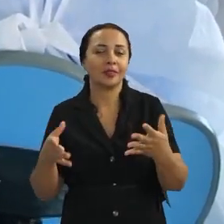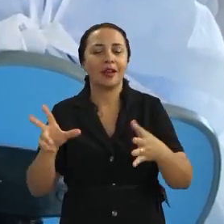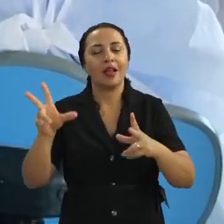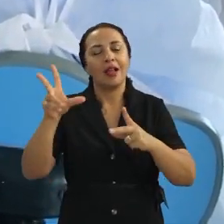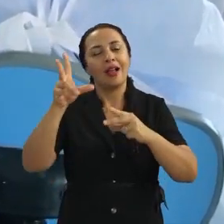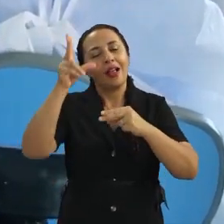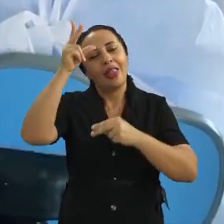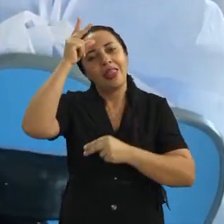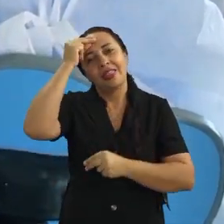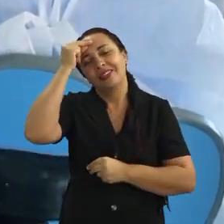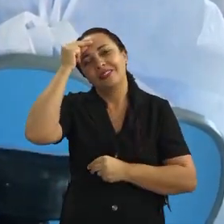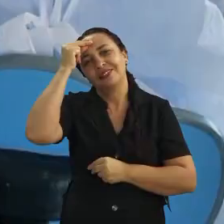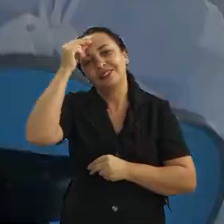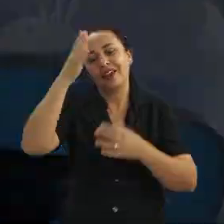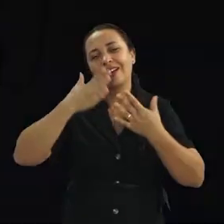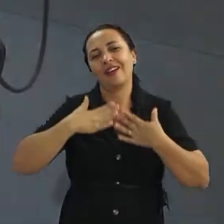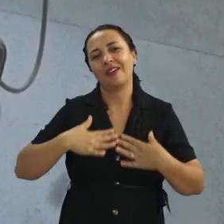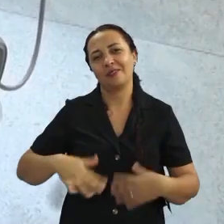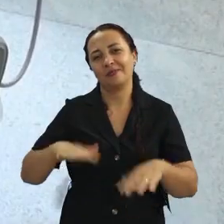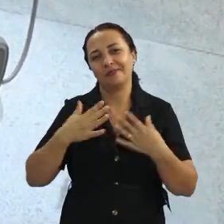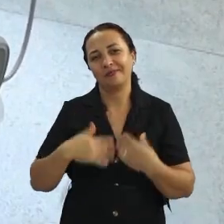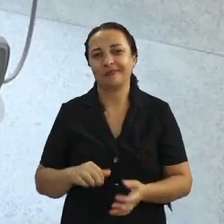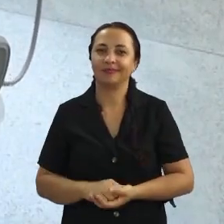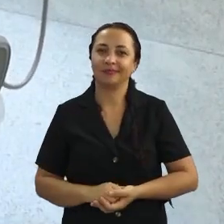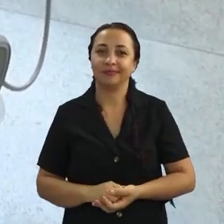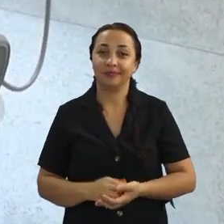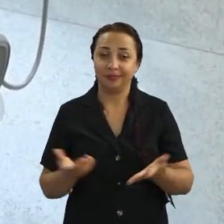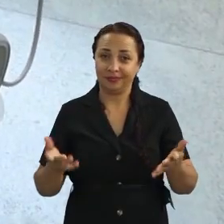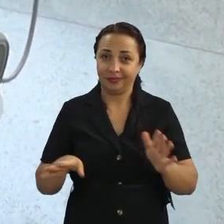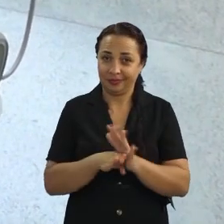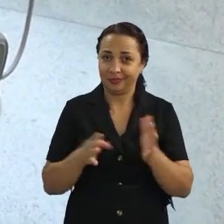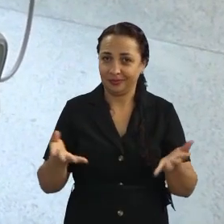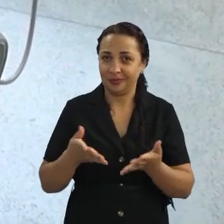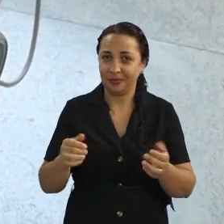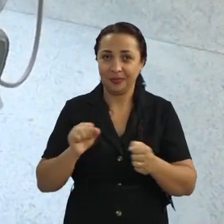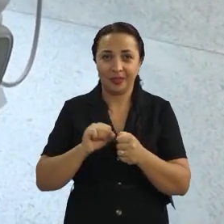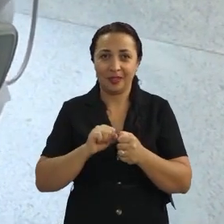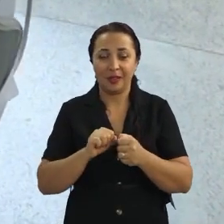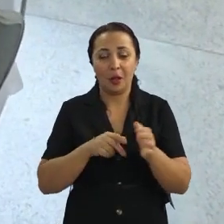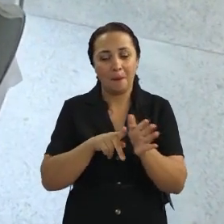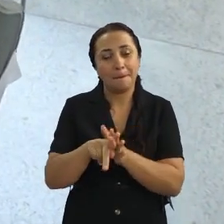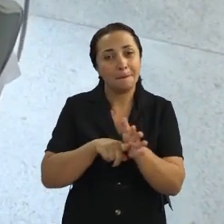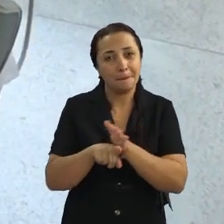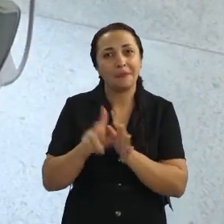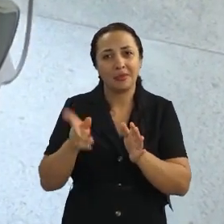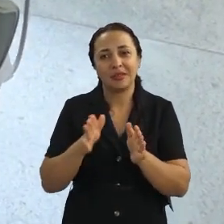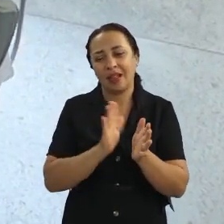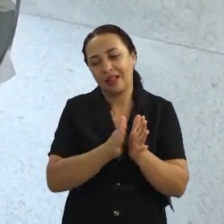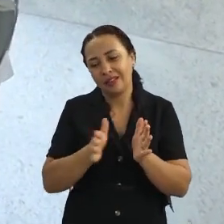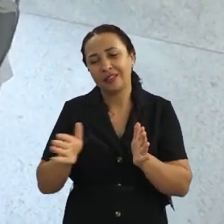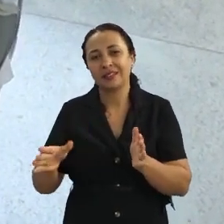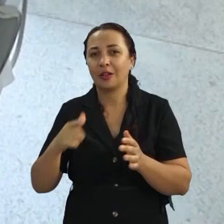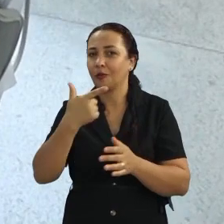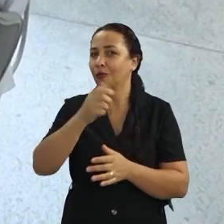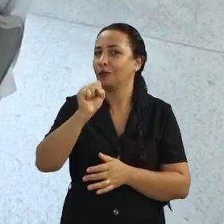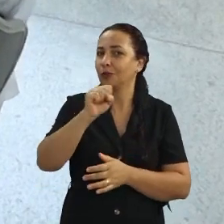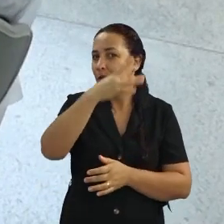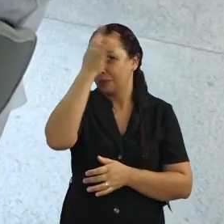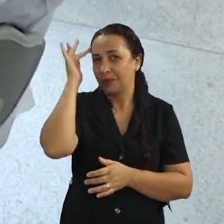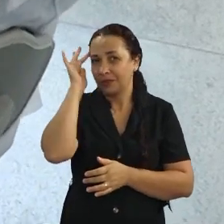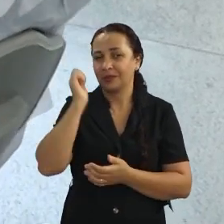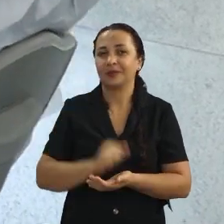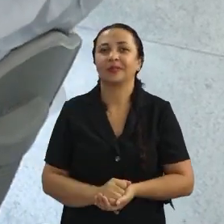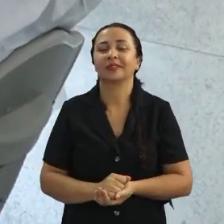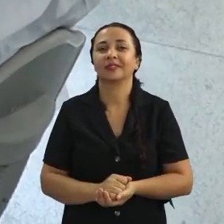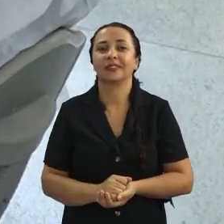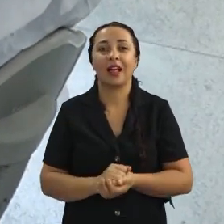promover tranquilidade calmaria até o momento a gente já fez uma pesquisa como você disse tá em andamento nós já fizemos 28